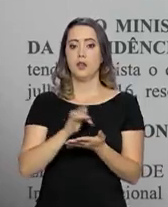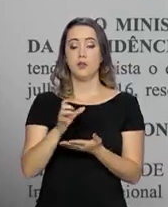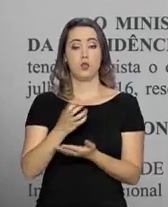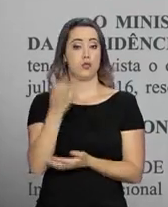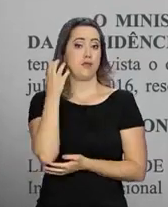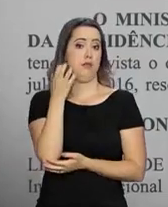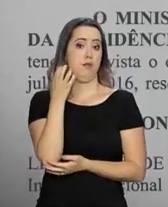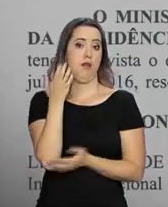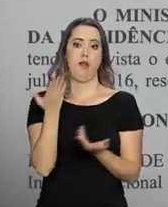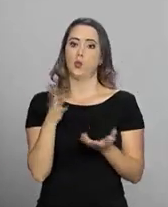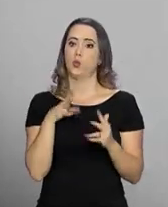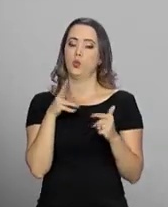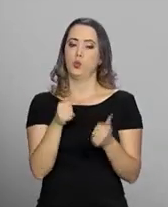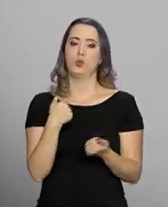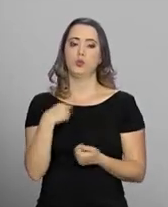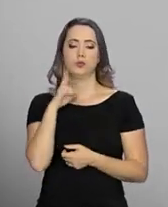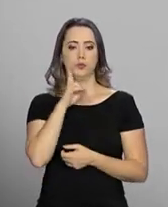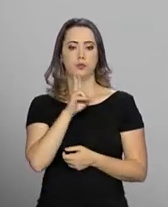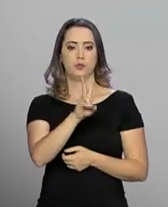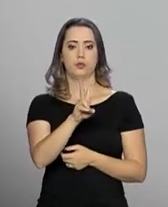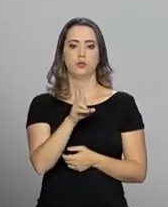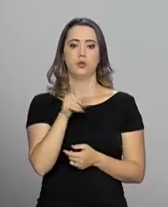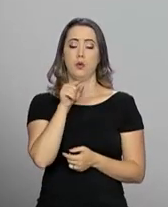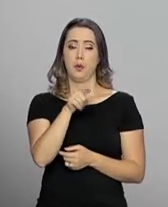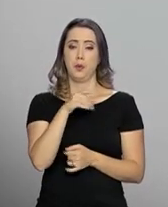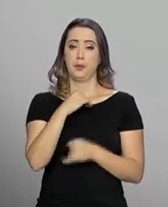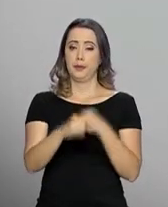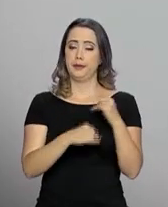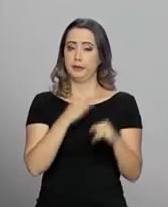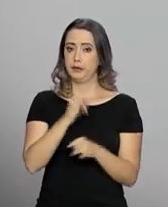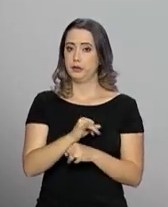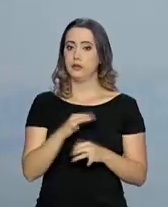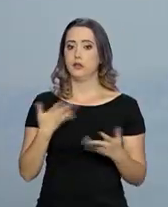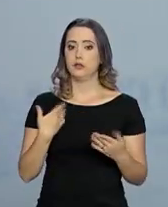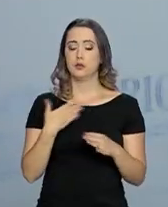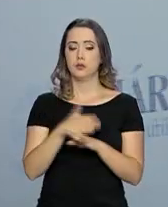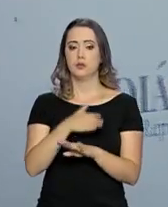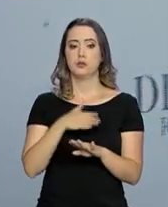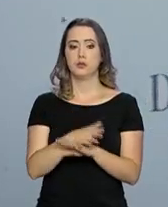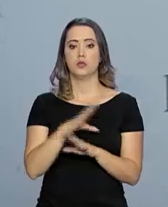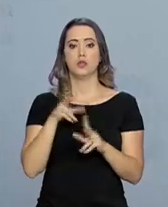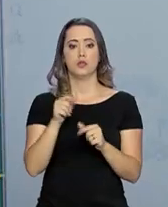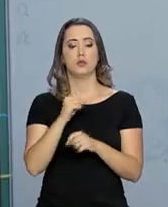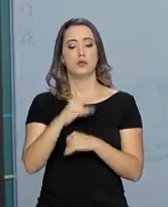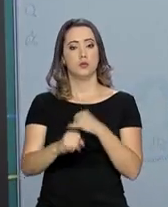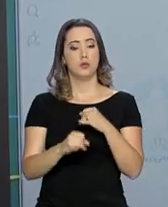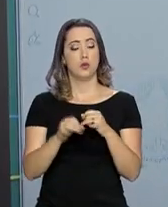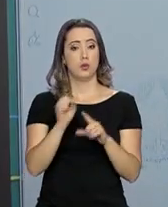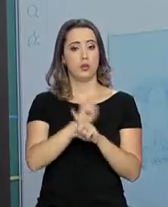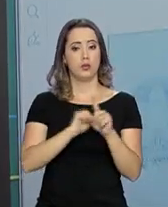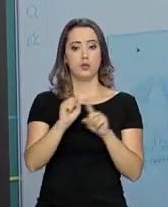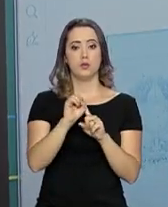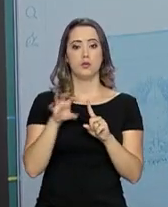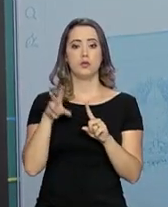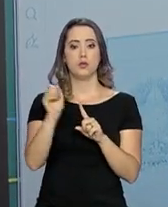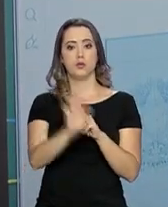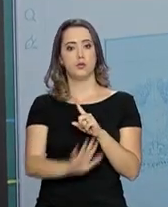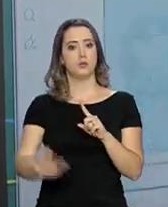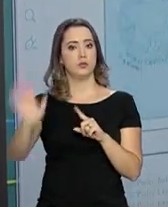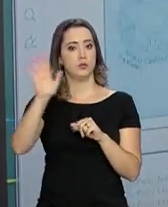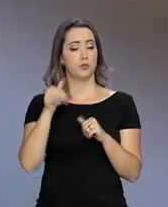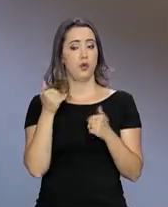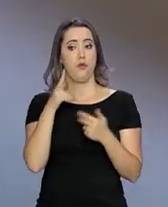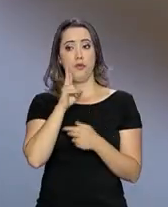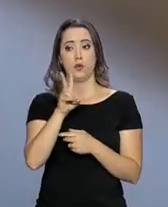celular, você consegue, por este mecanismo, acessar toda a sociedade brasileira em praticamente todo o território